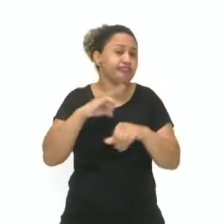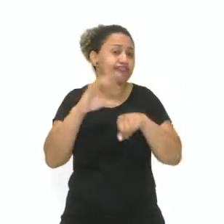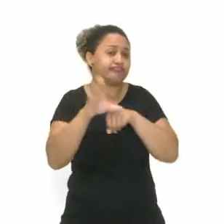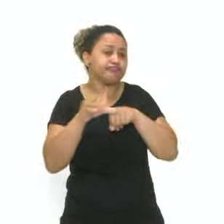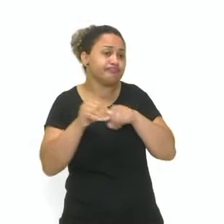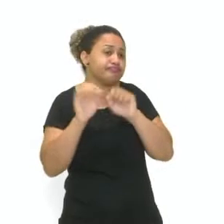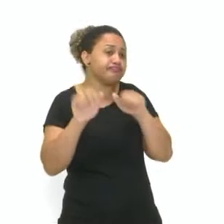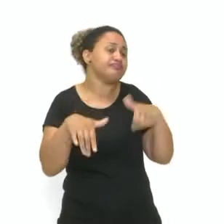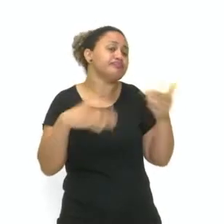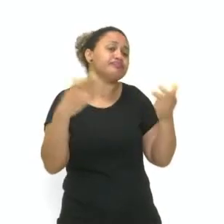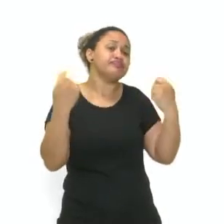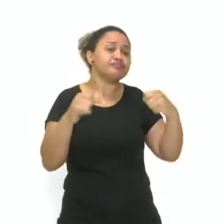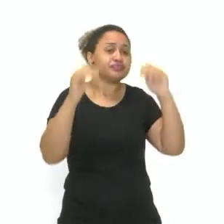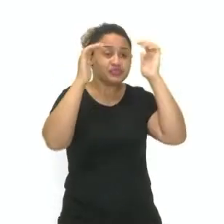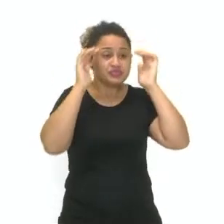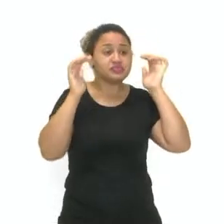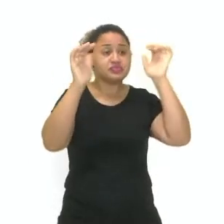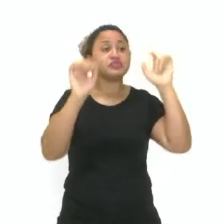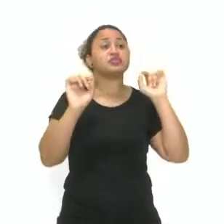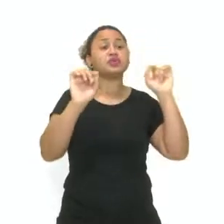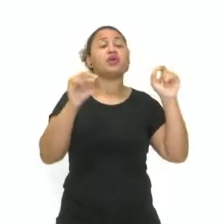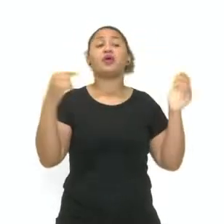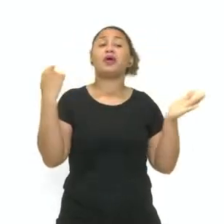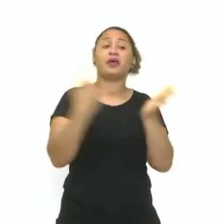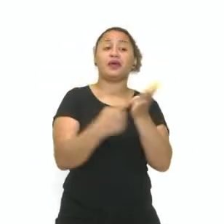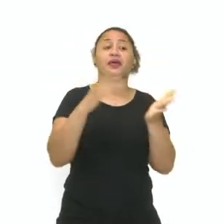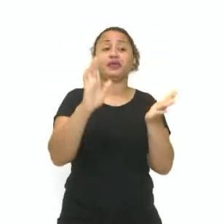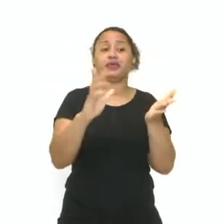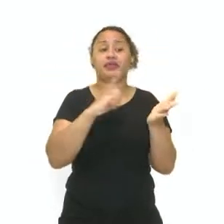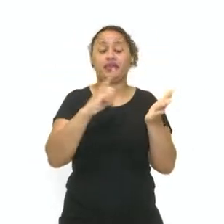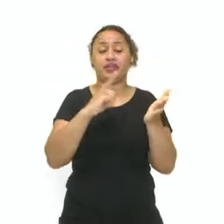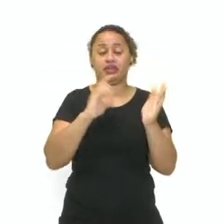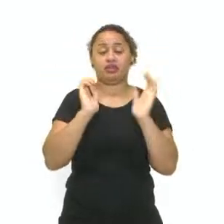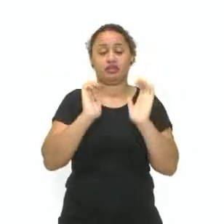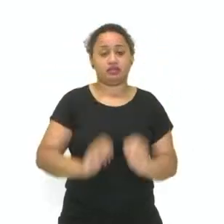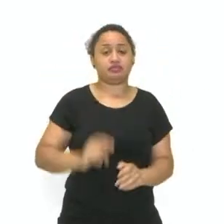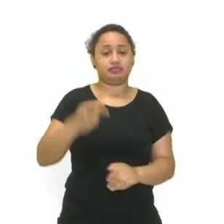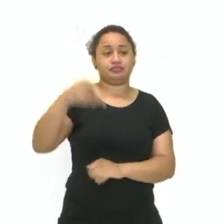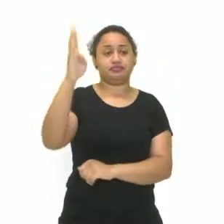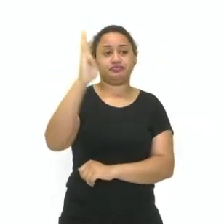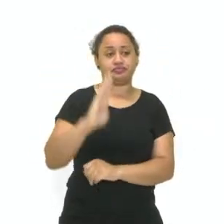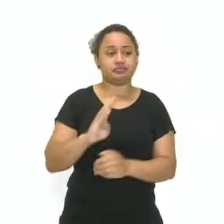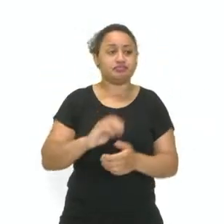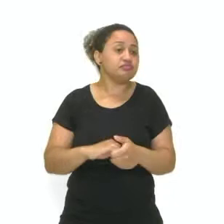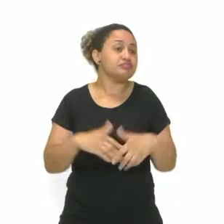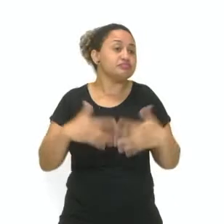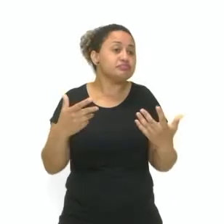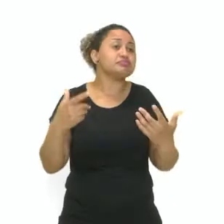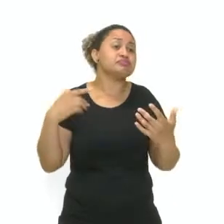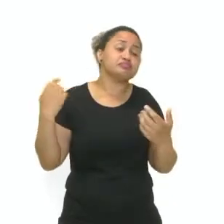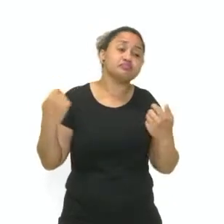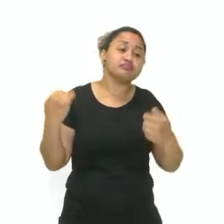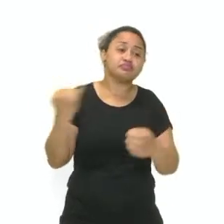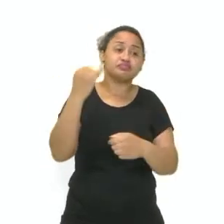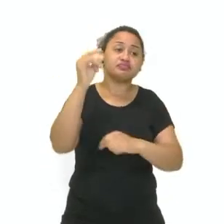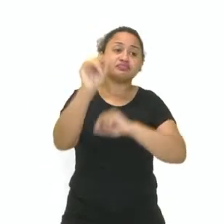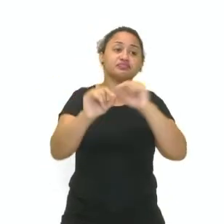terá de cumprir já pacto estabelecido com a cidadania brasileira, necessariamente formado